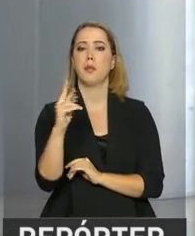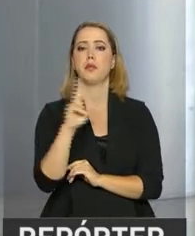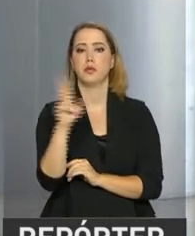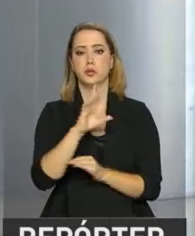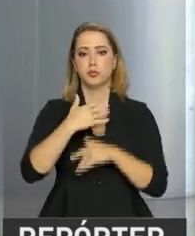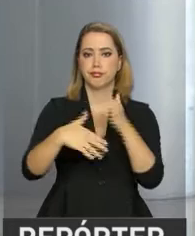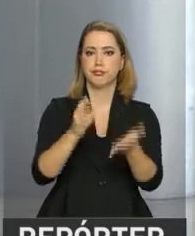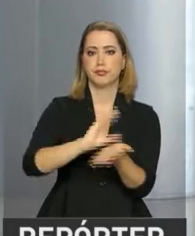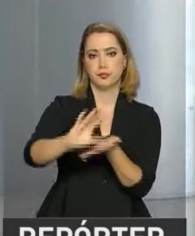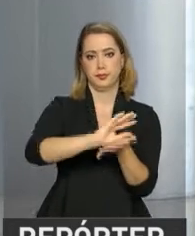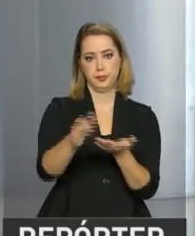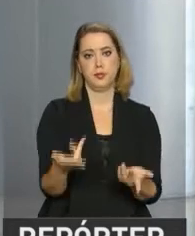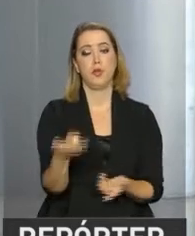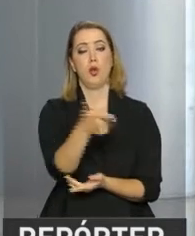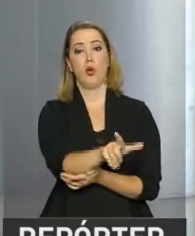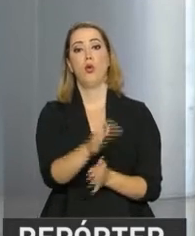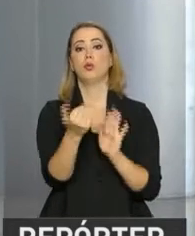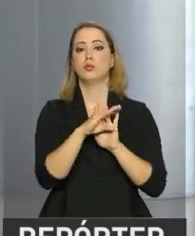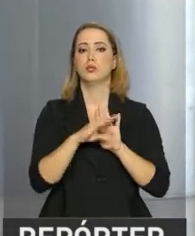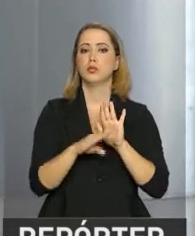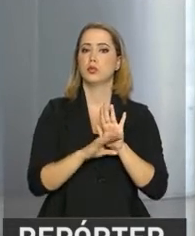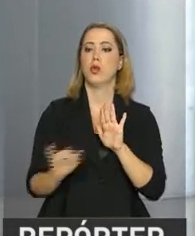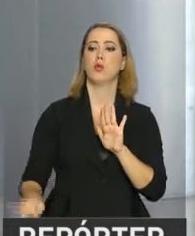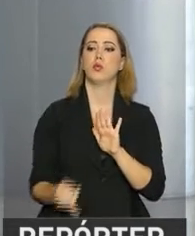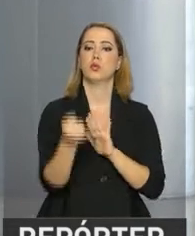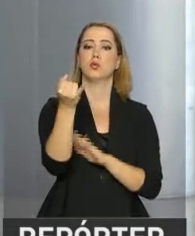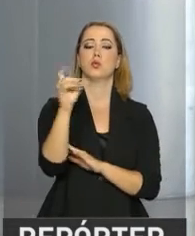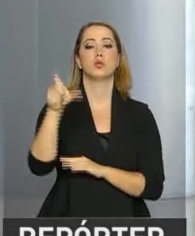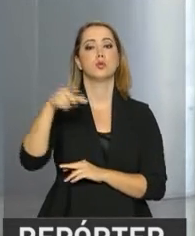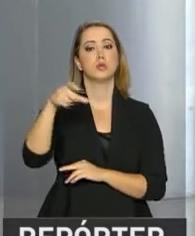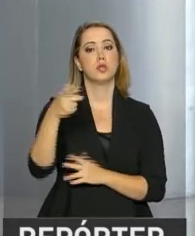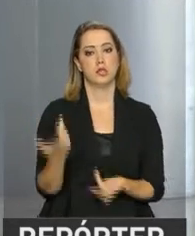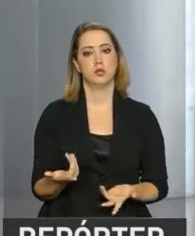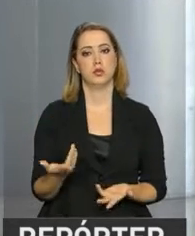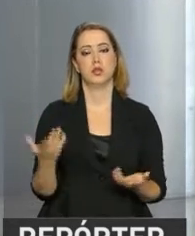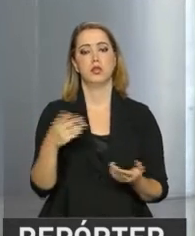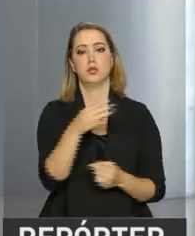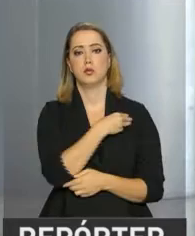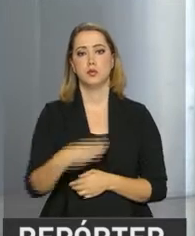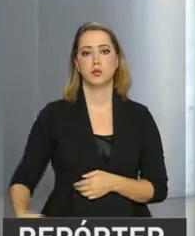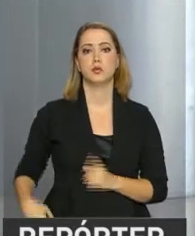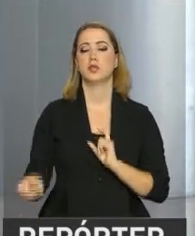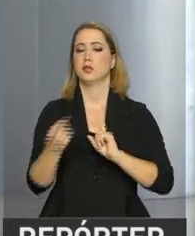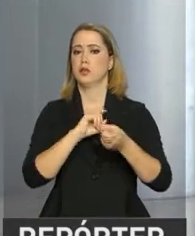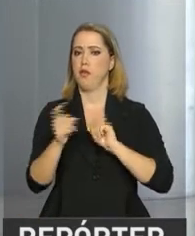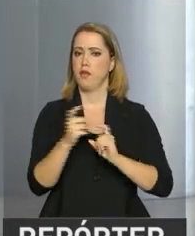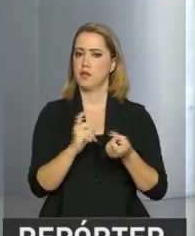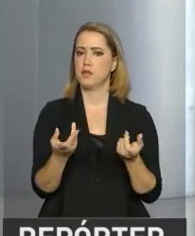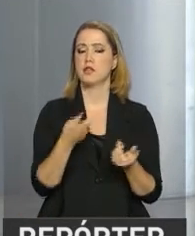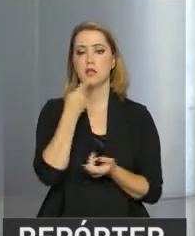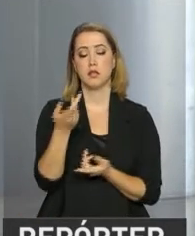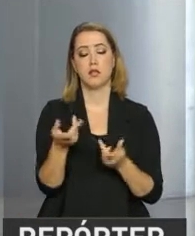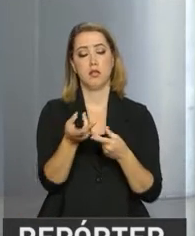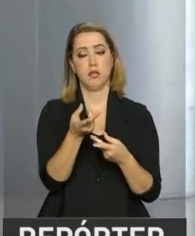economia outra medida que foi anunciada foi com relação aos juros do cartão de crédito segundo o mne da fazenda henrique meirelles a partir de agora vai